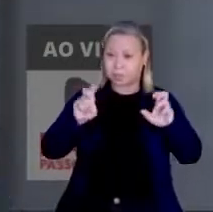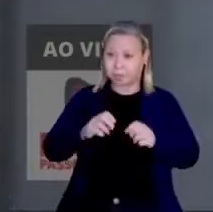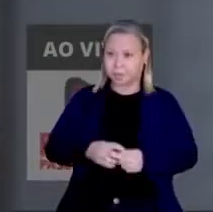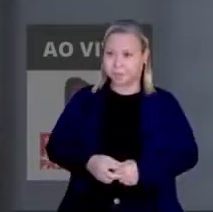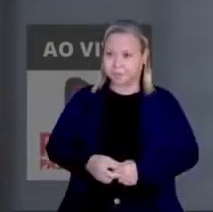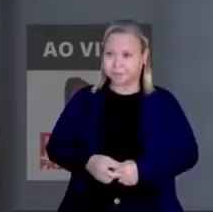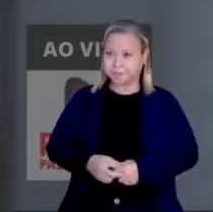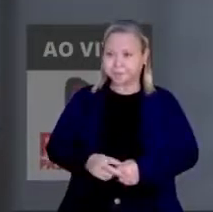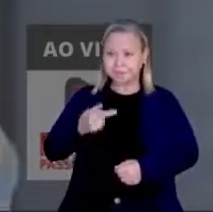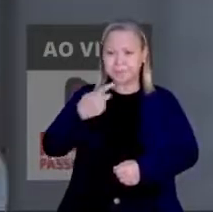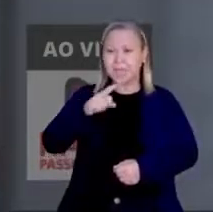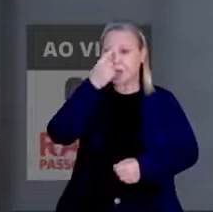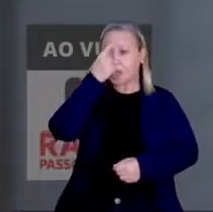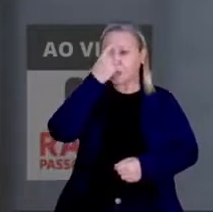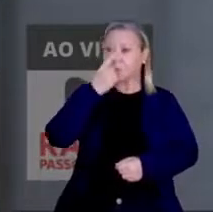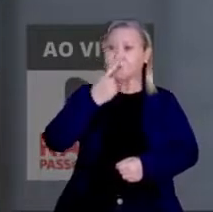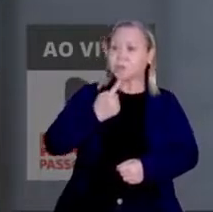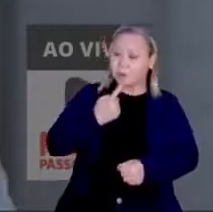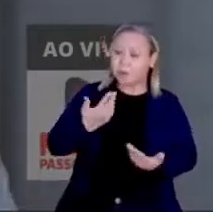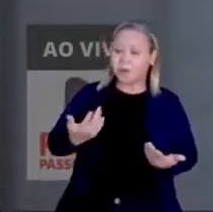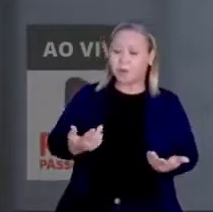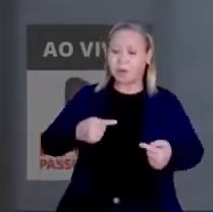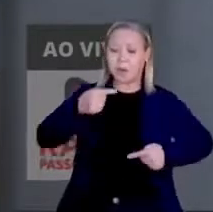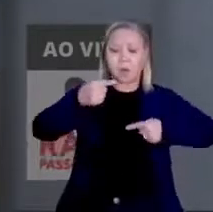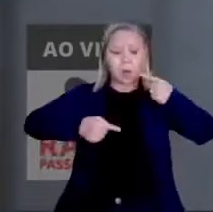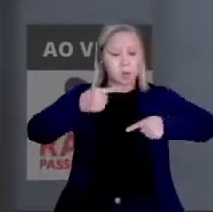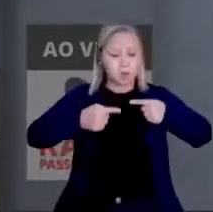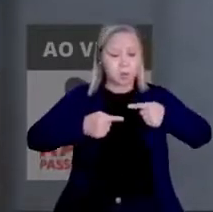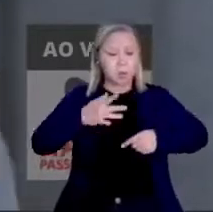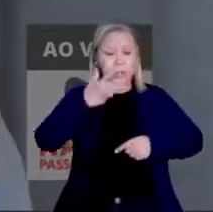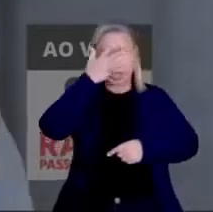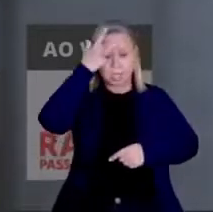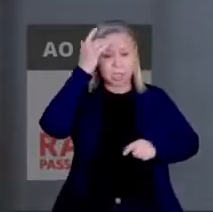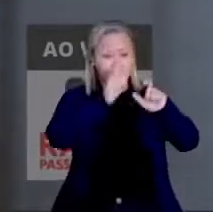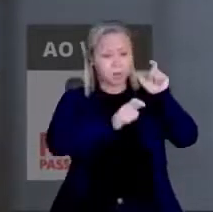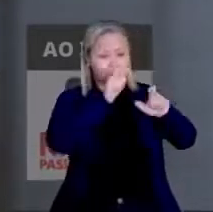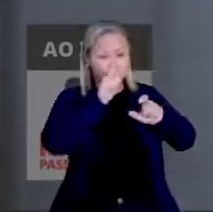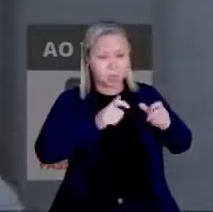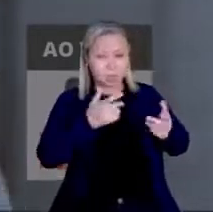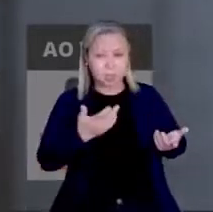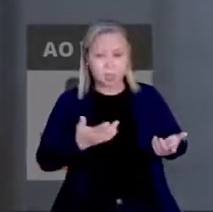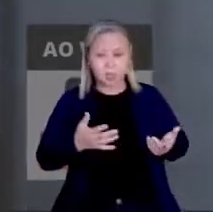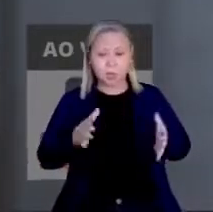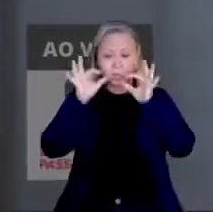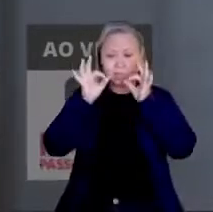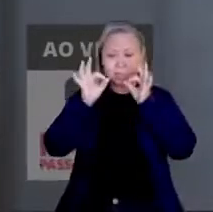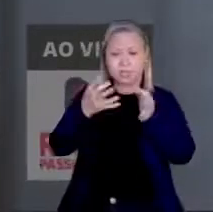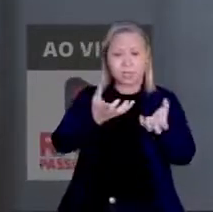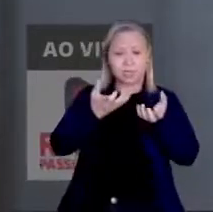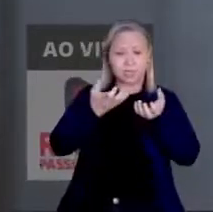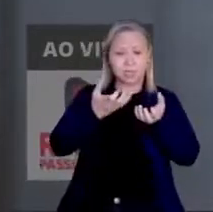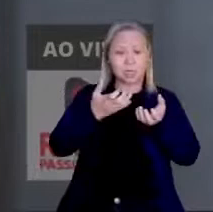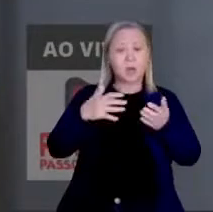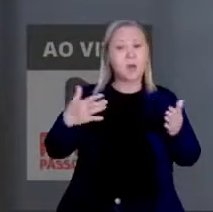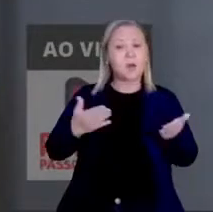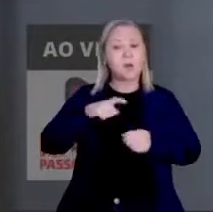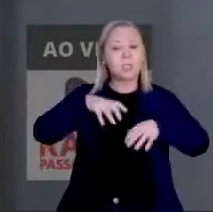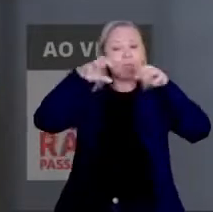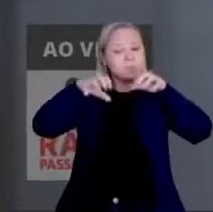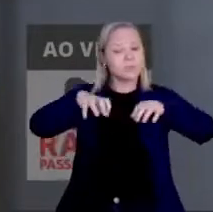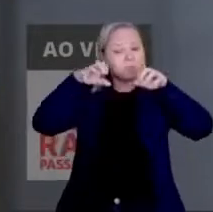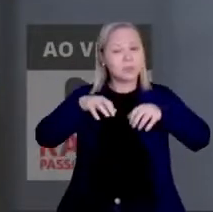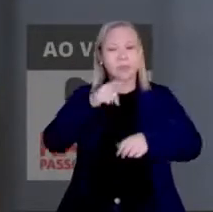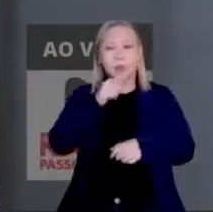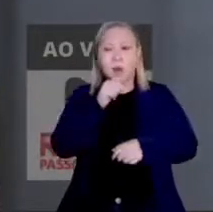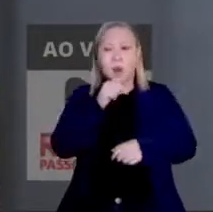mais capacidade de fazer manifestações contrárias ou favoráveis àquilo que o povo quer. Olha, essa questão da outorga é uma